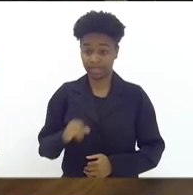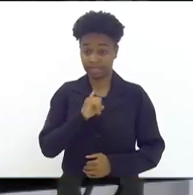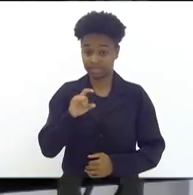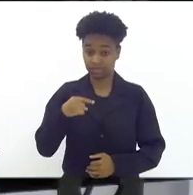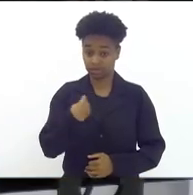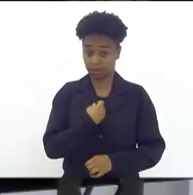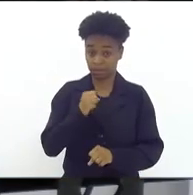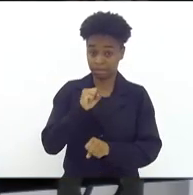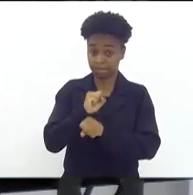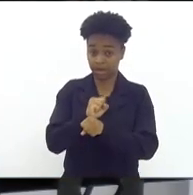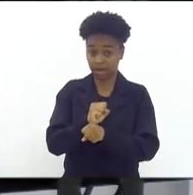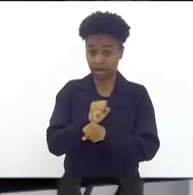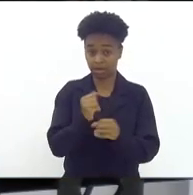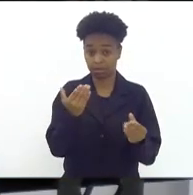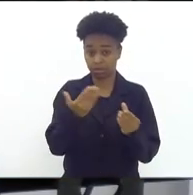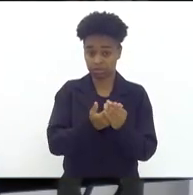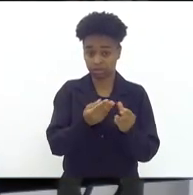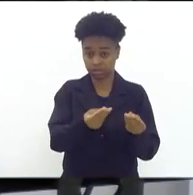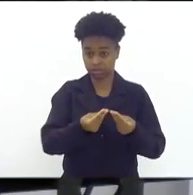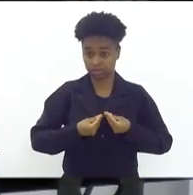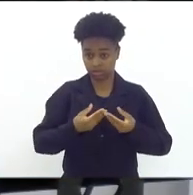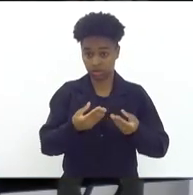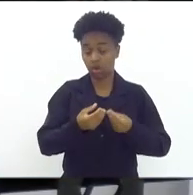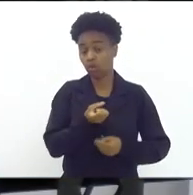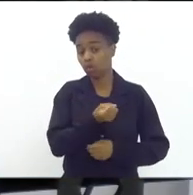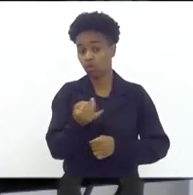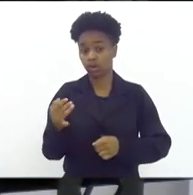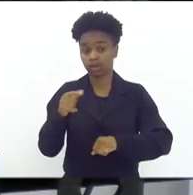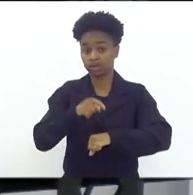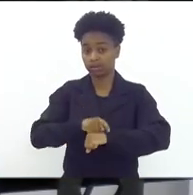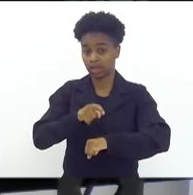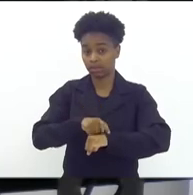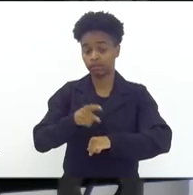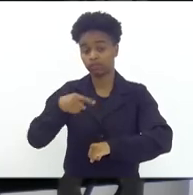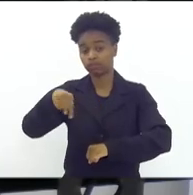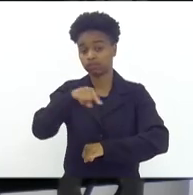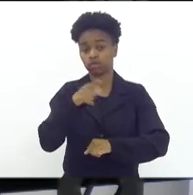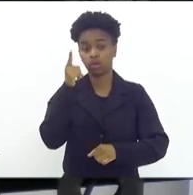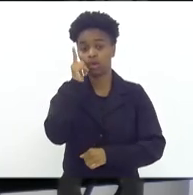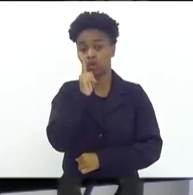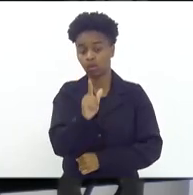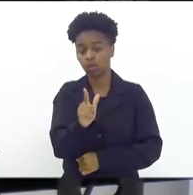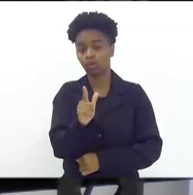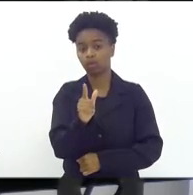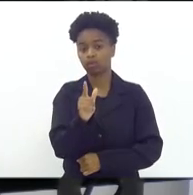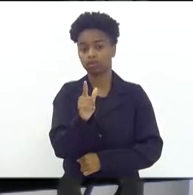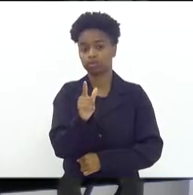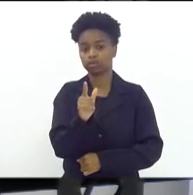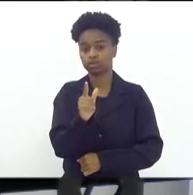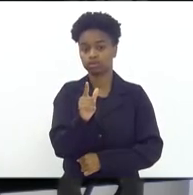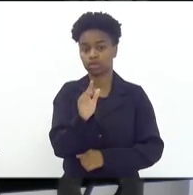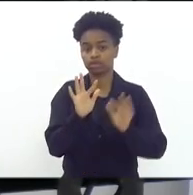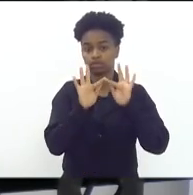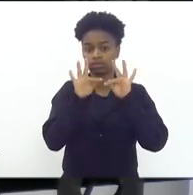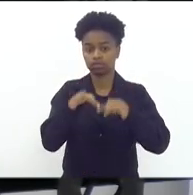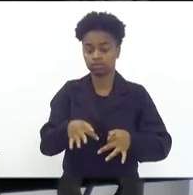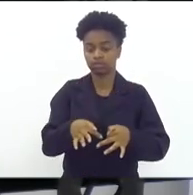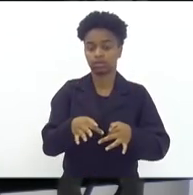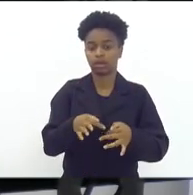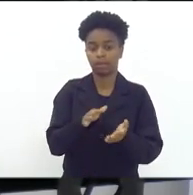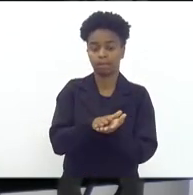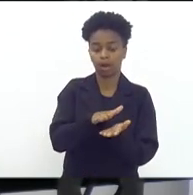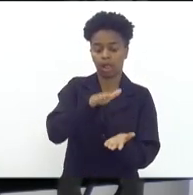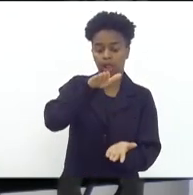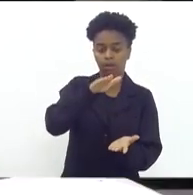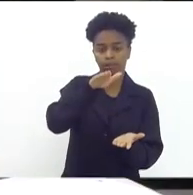de receber qualquer tipo de processo enquanto o tempo a agência seria capaz de terminar exauria os